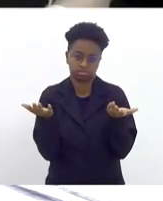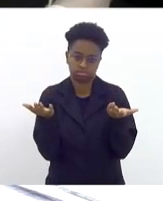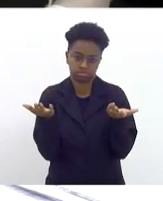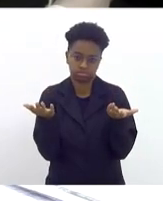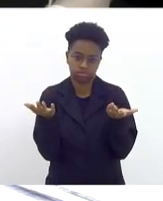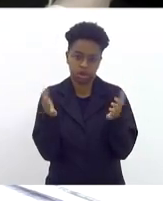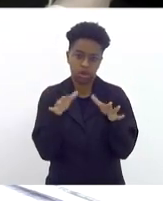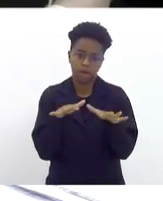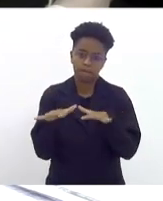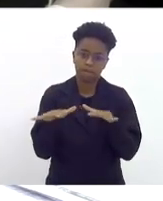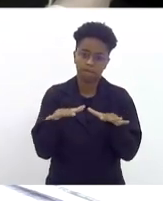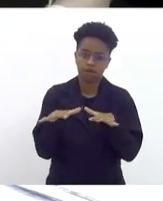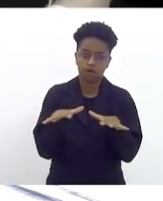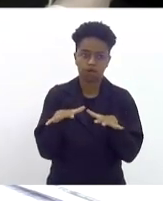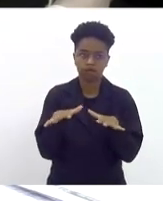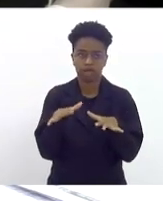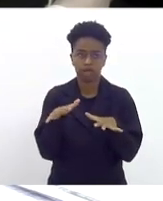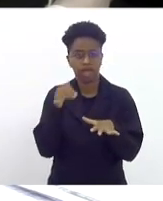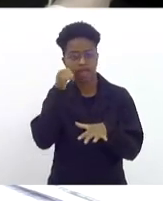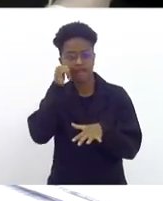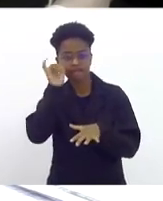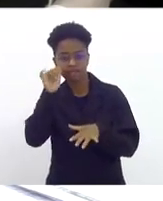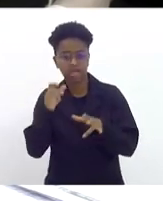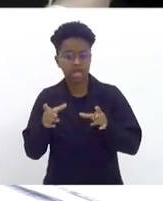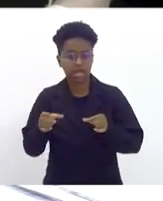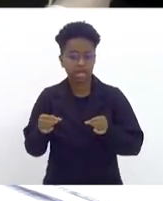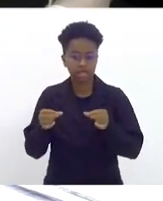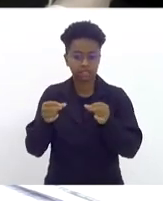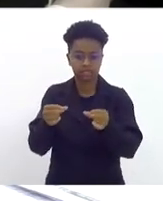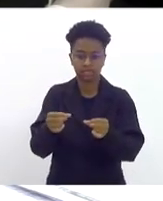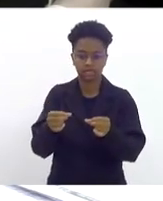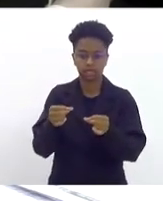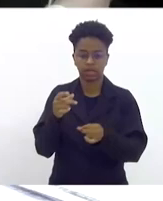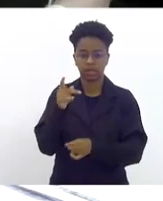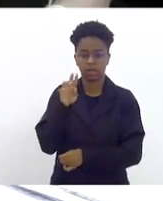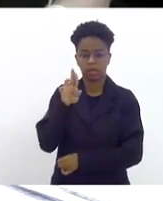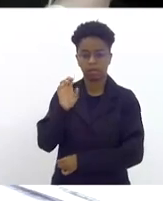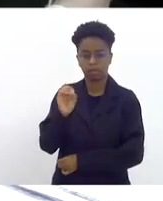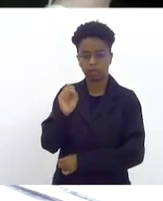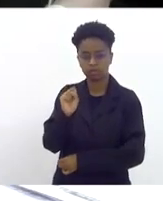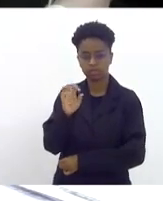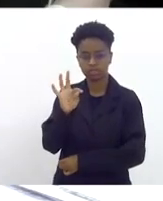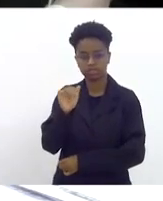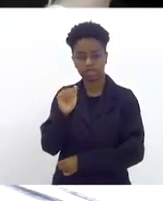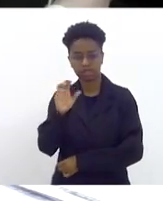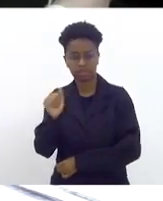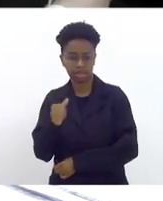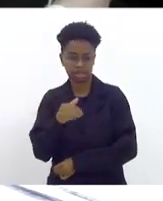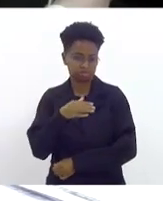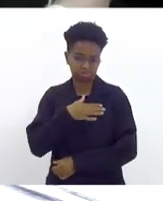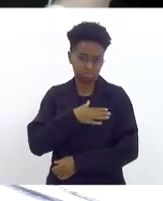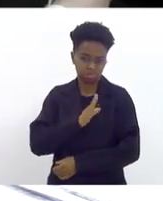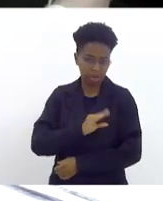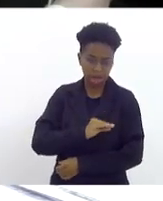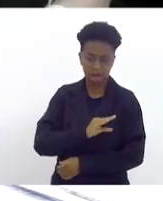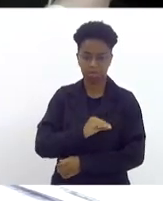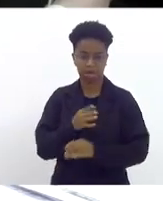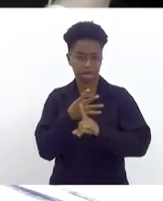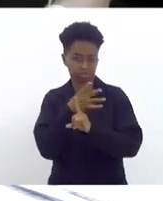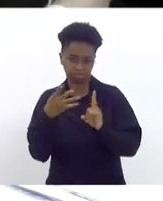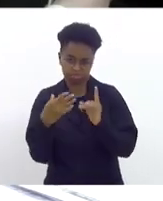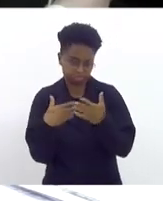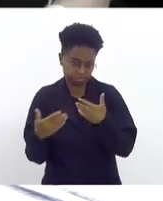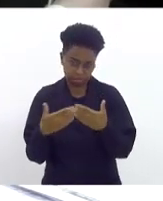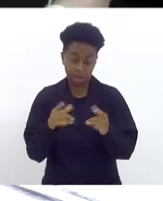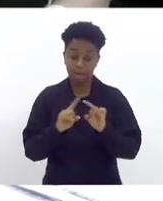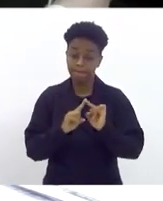movimento para prevenção câncer de próstata câncer do seio LG na porta tive o